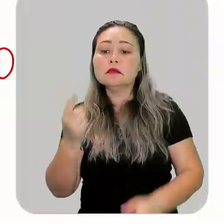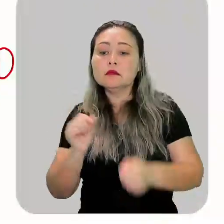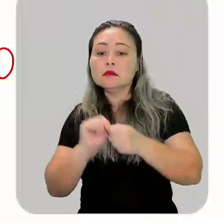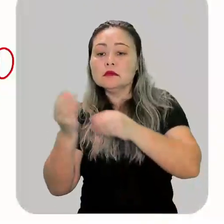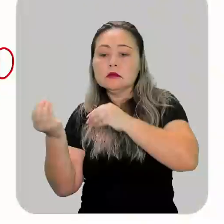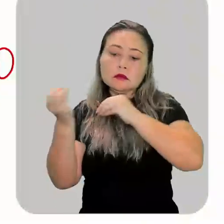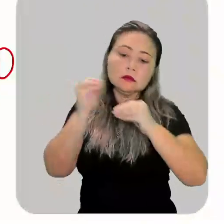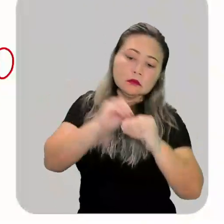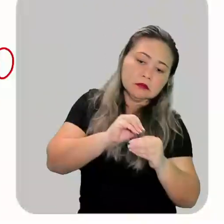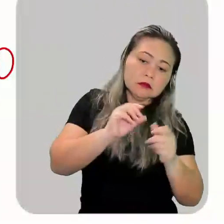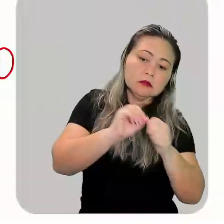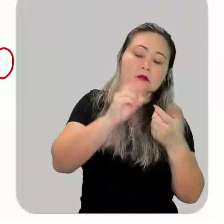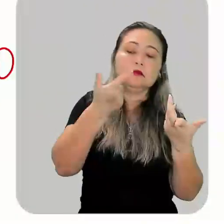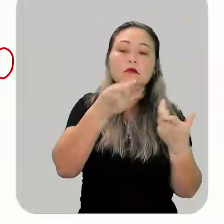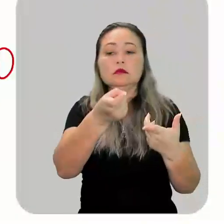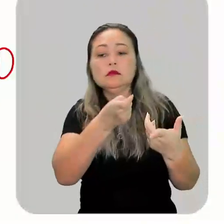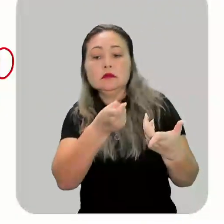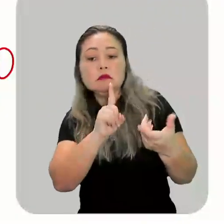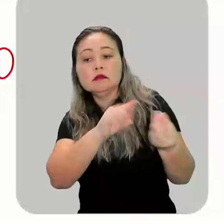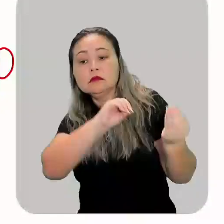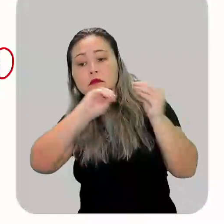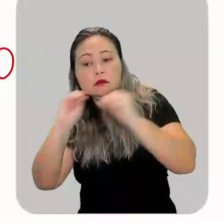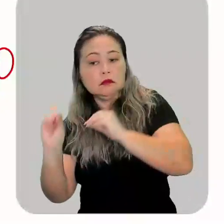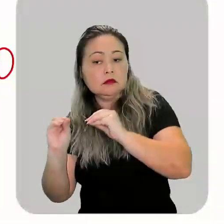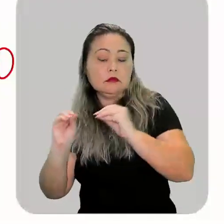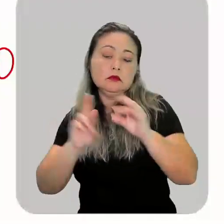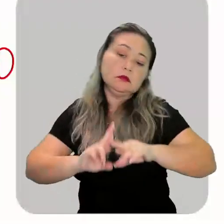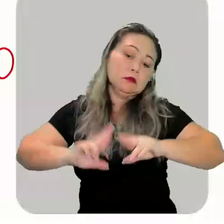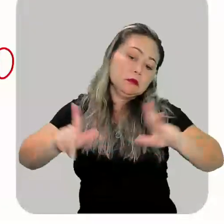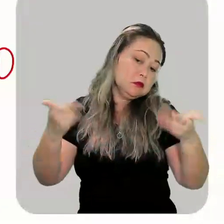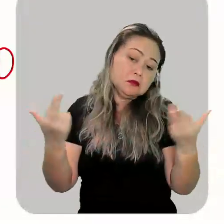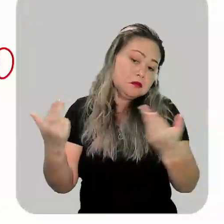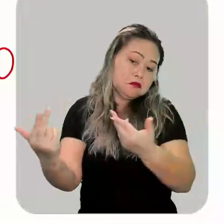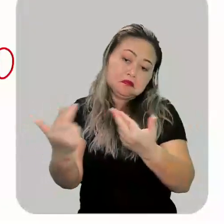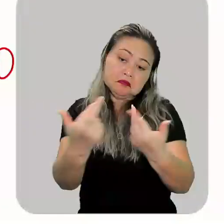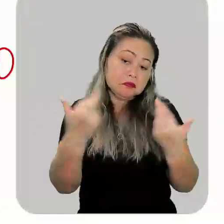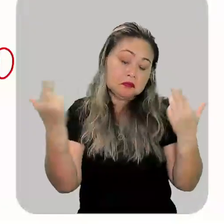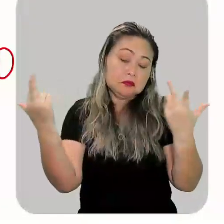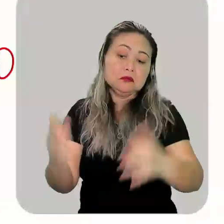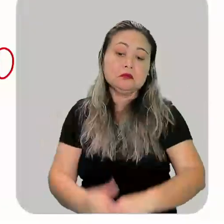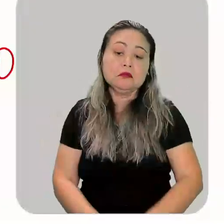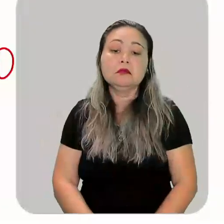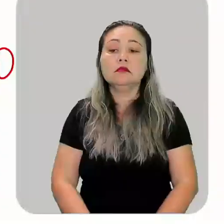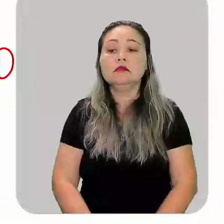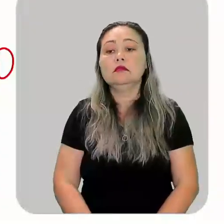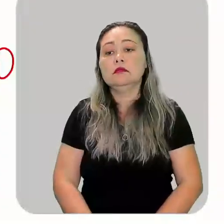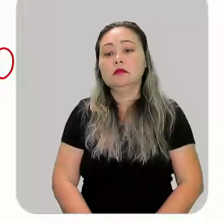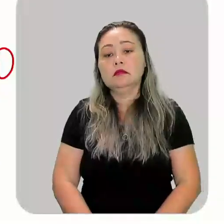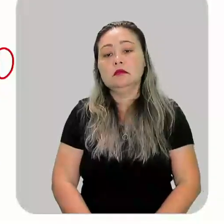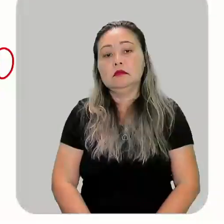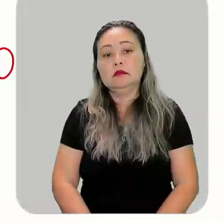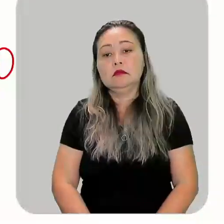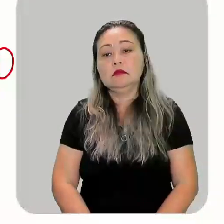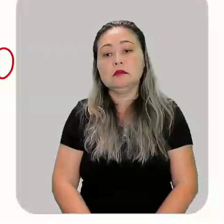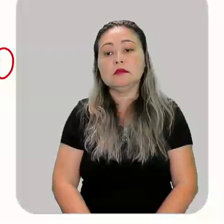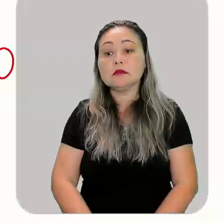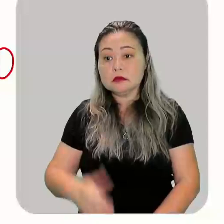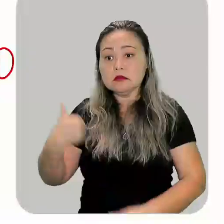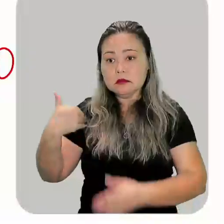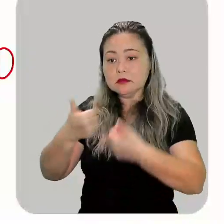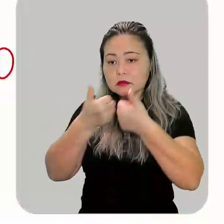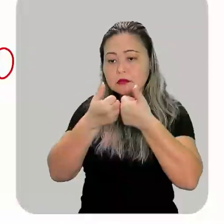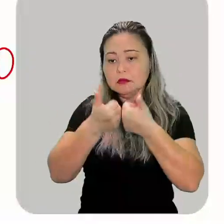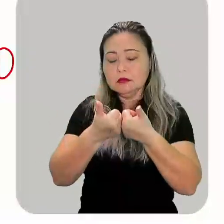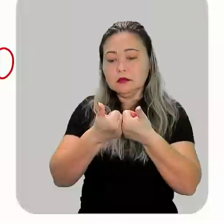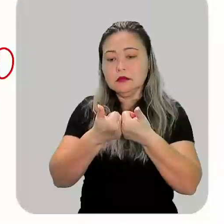2x para cá, o mais 2, né? Fazendo diferente também dá o mesmo resultado, tá bom? Até aí tudo